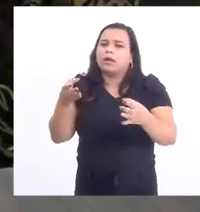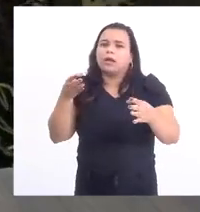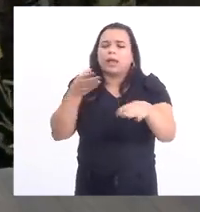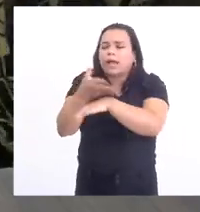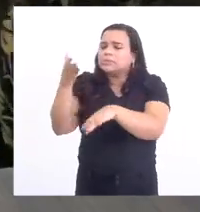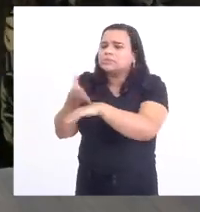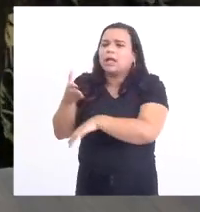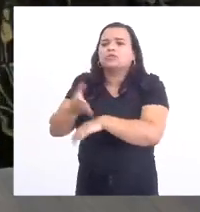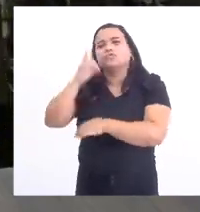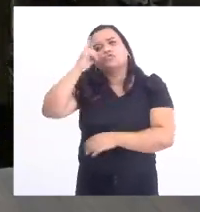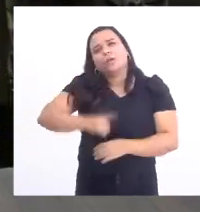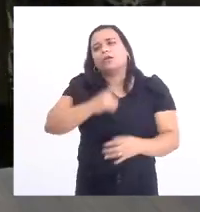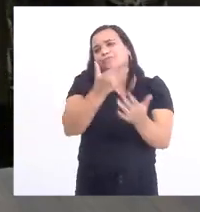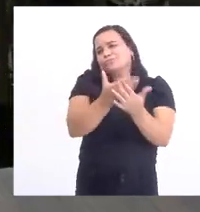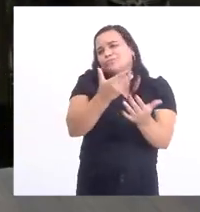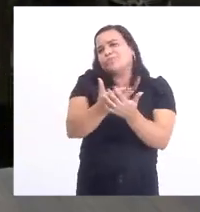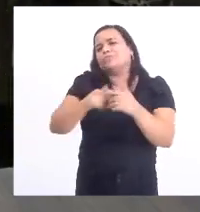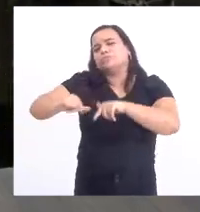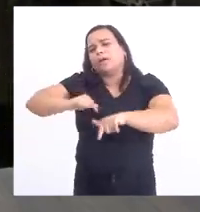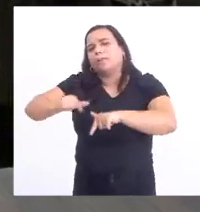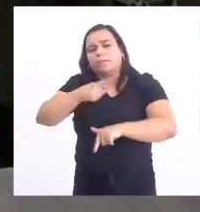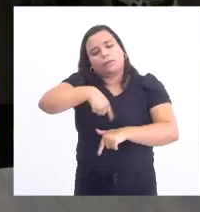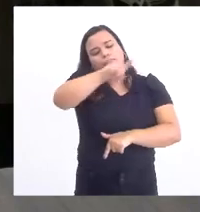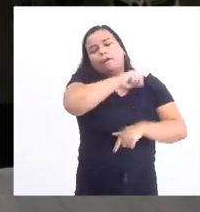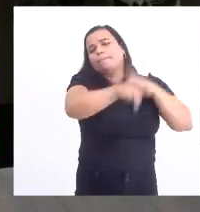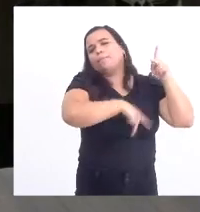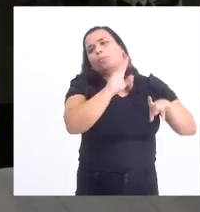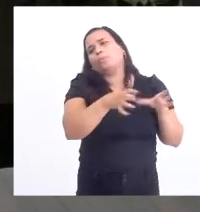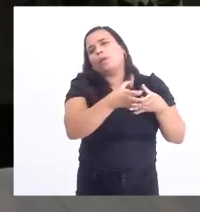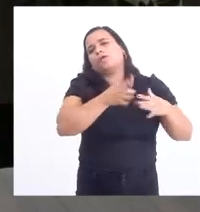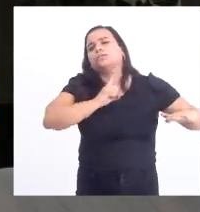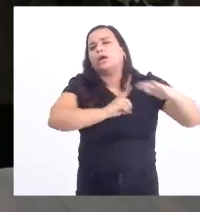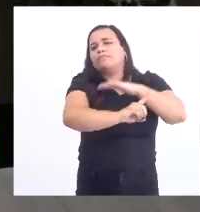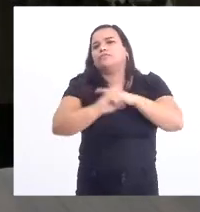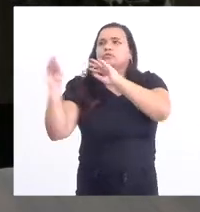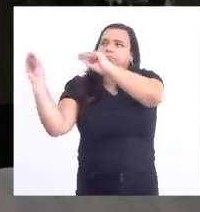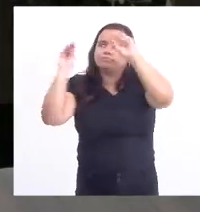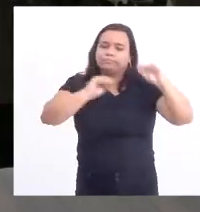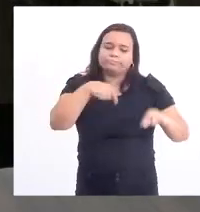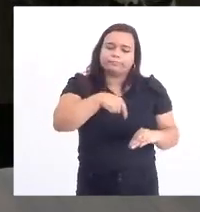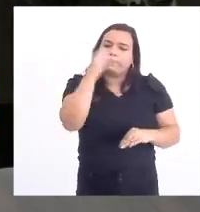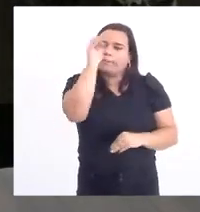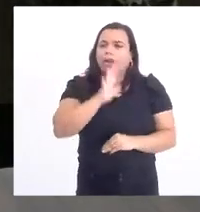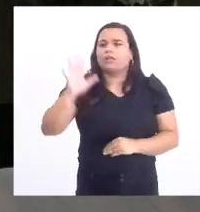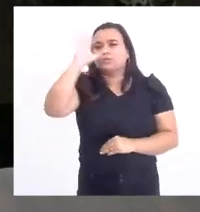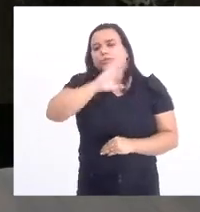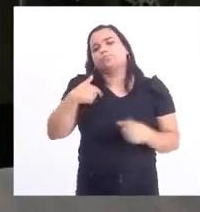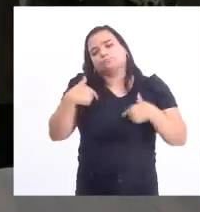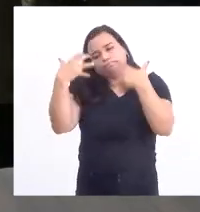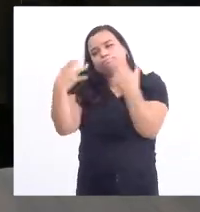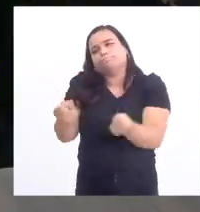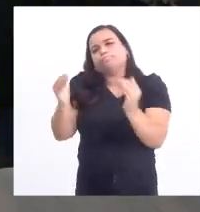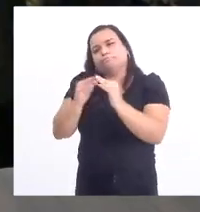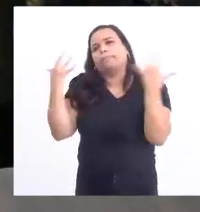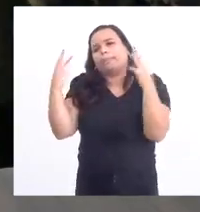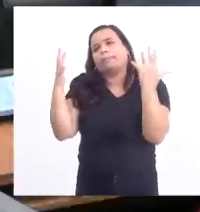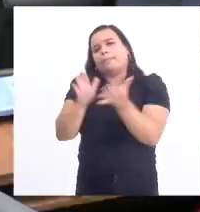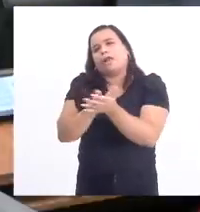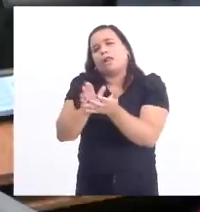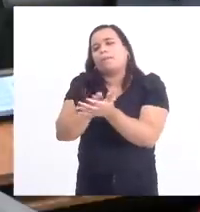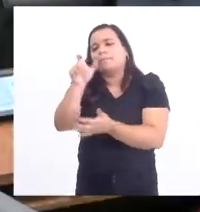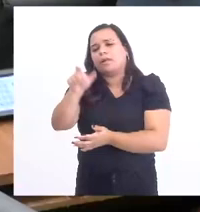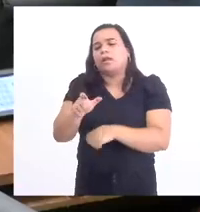ao trabalho da população refugiada que vem para o Brasil. Então, o parecer é favorável, parabenizando os autores do